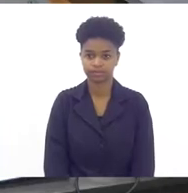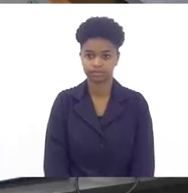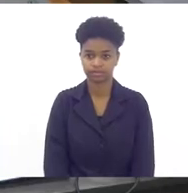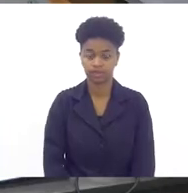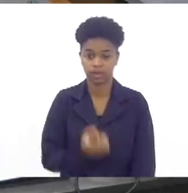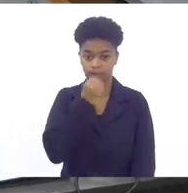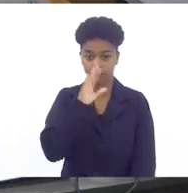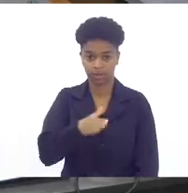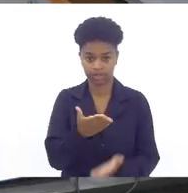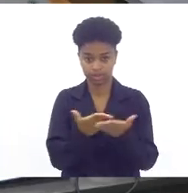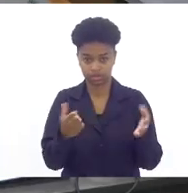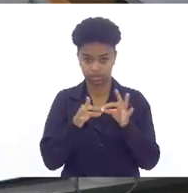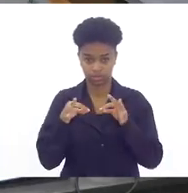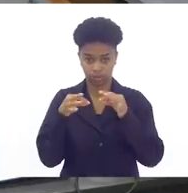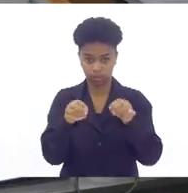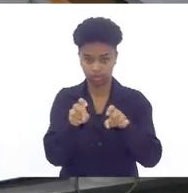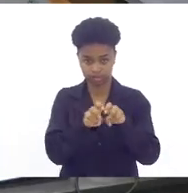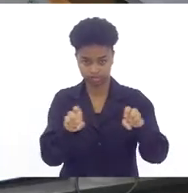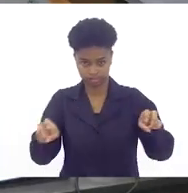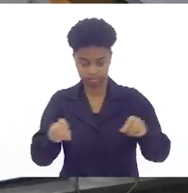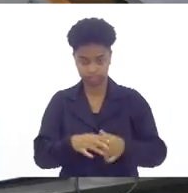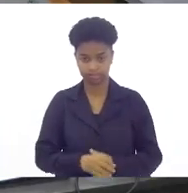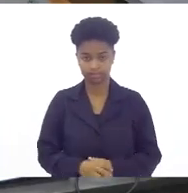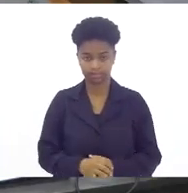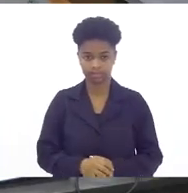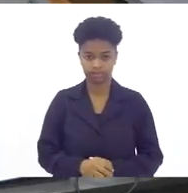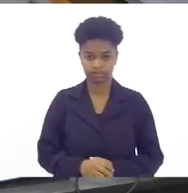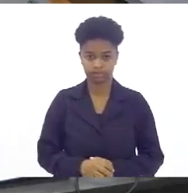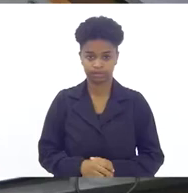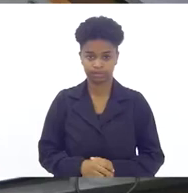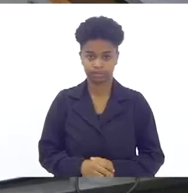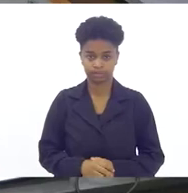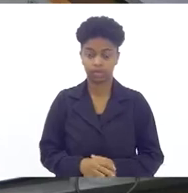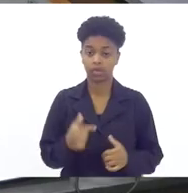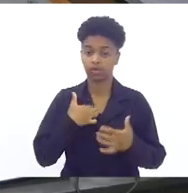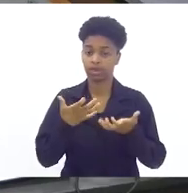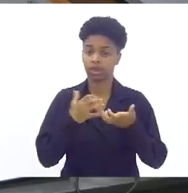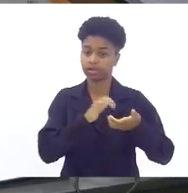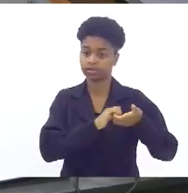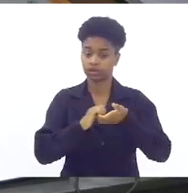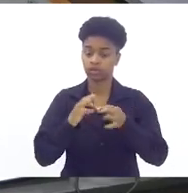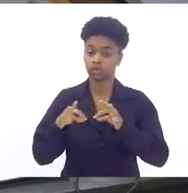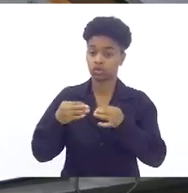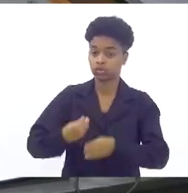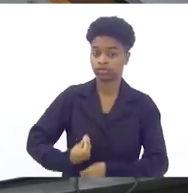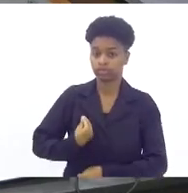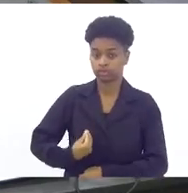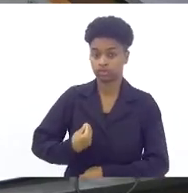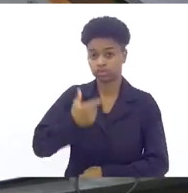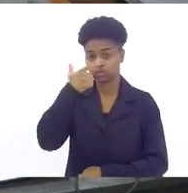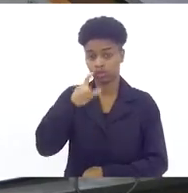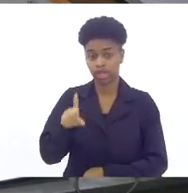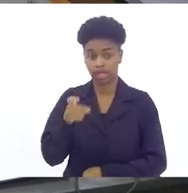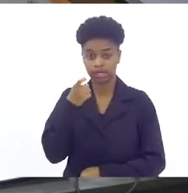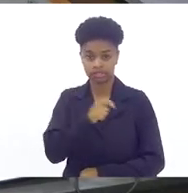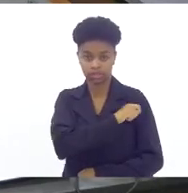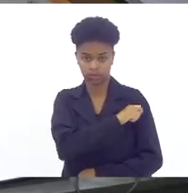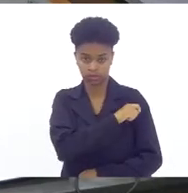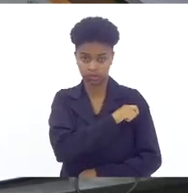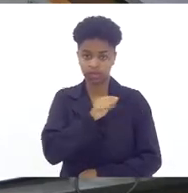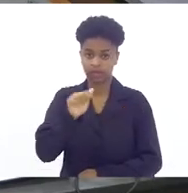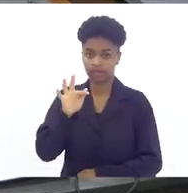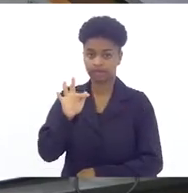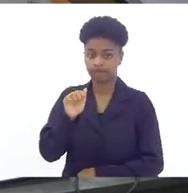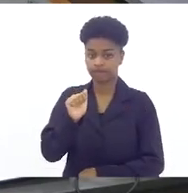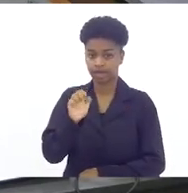Boa tarde a todos boa tarde a mesa é queria saudar todos que estão aqui presentes eu sou ex estudante da Faetec estudantes